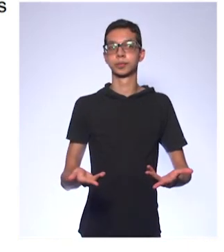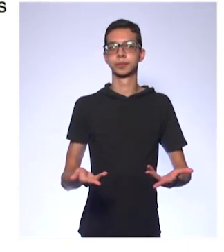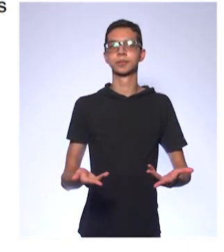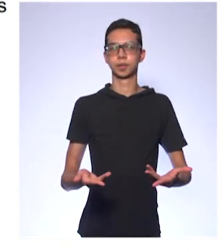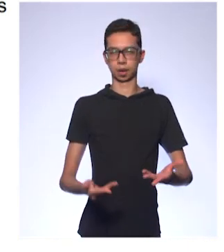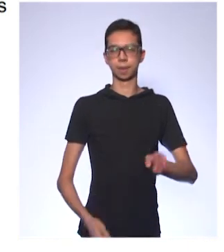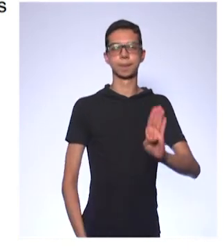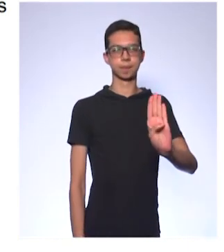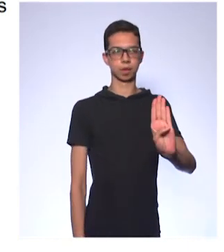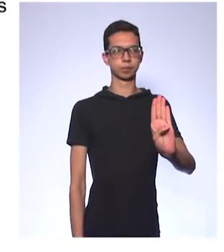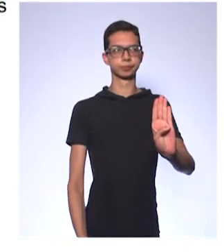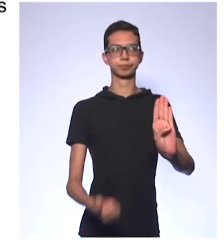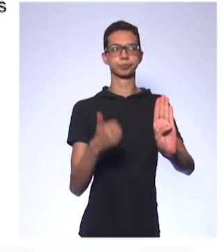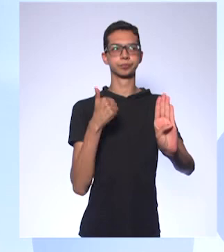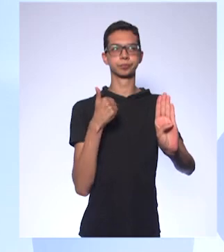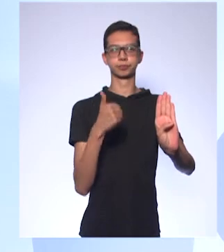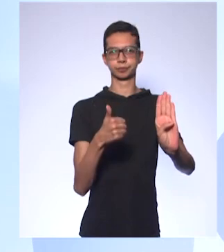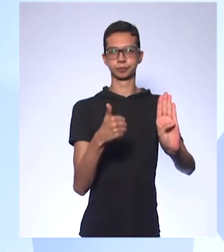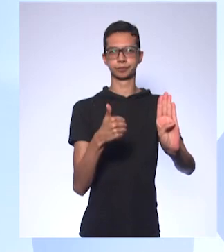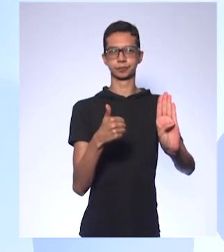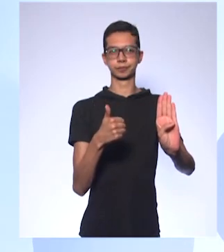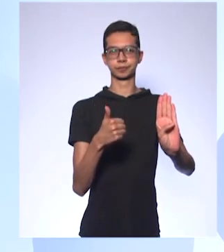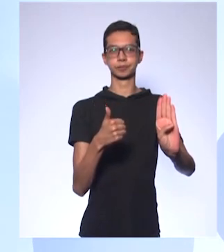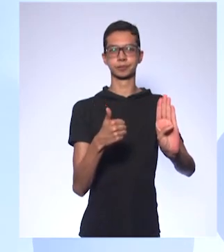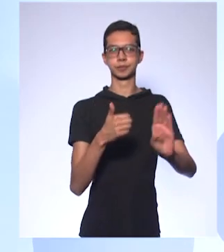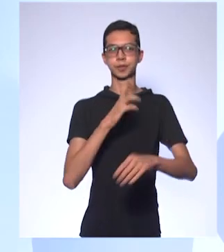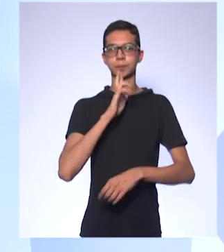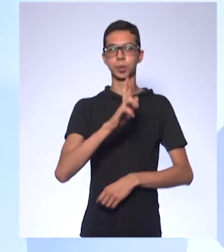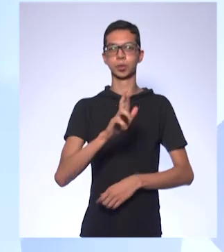B, tá bom? A questão B.